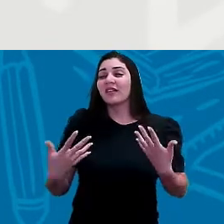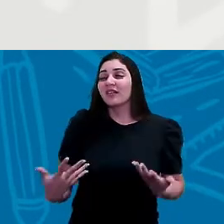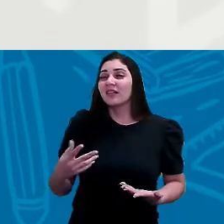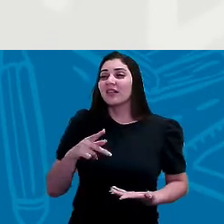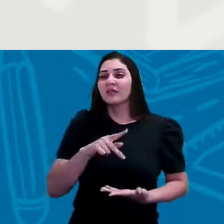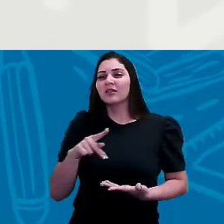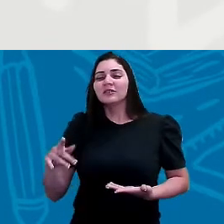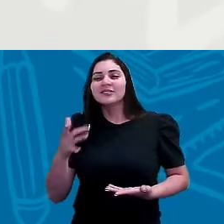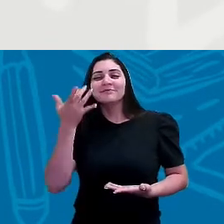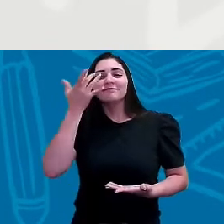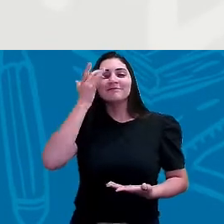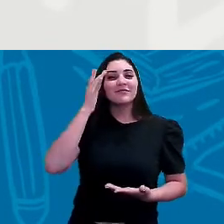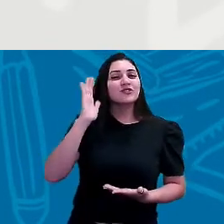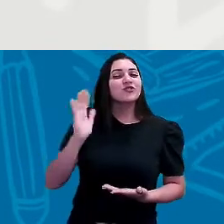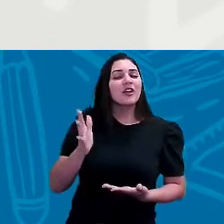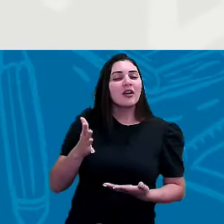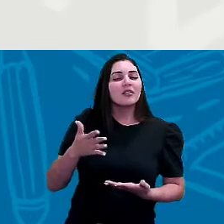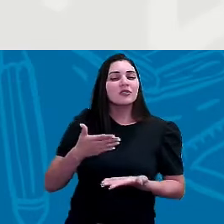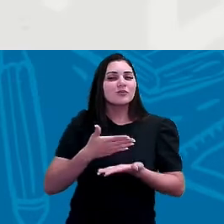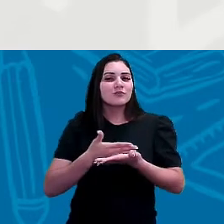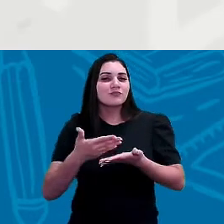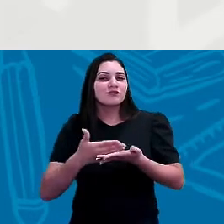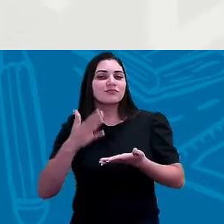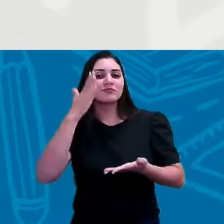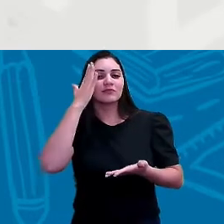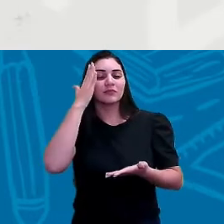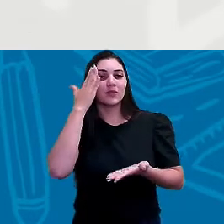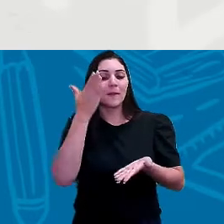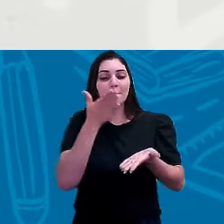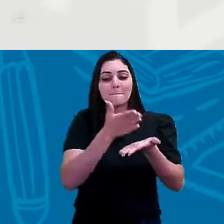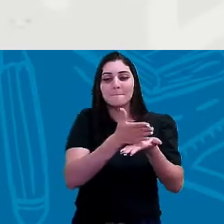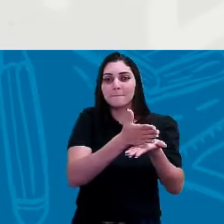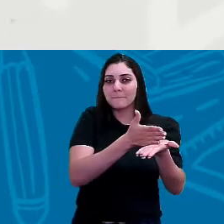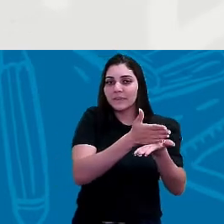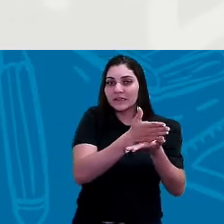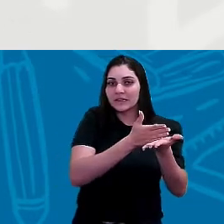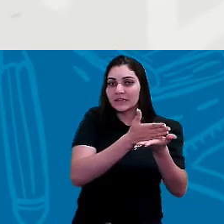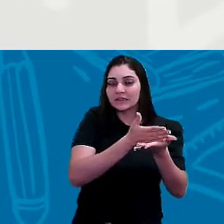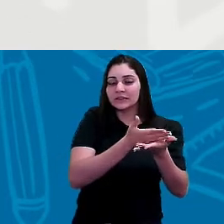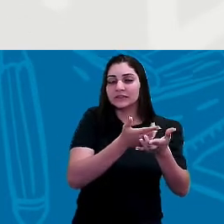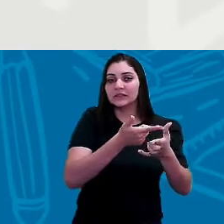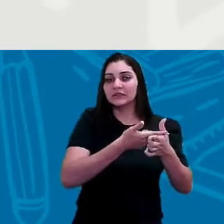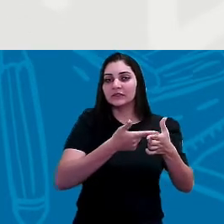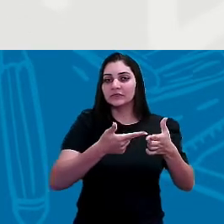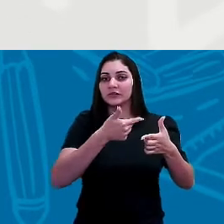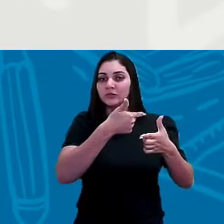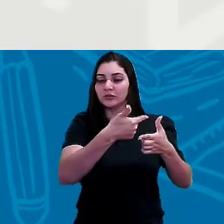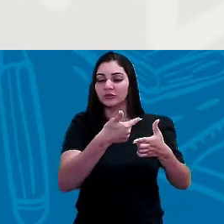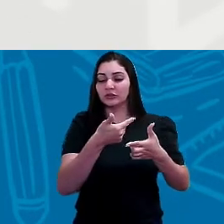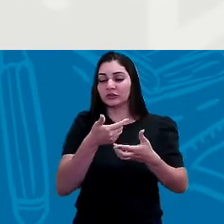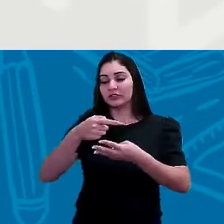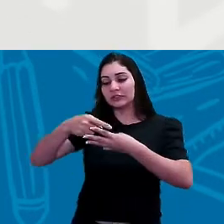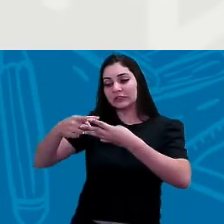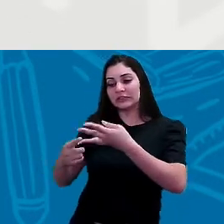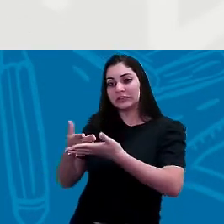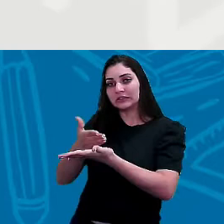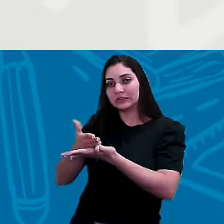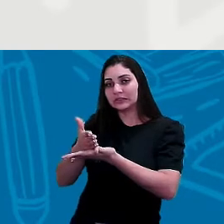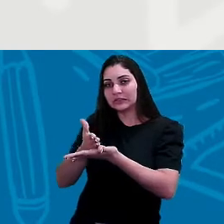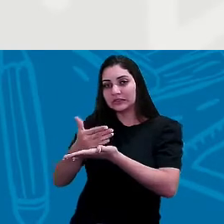já estou começando a entender, ó. Metade eu divido por 2. Terça parte, ou